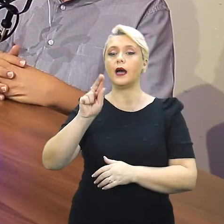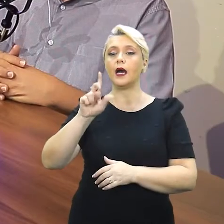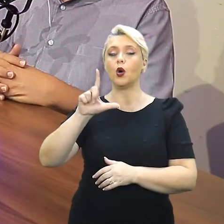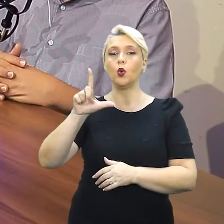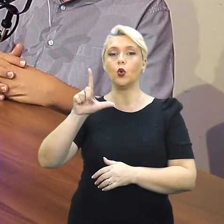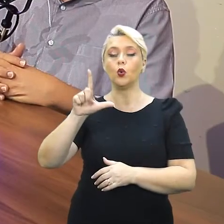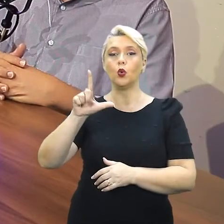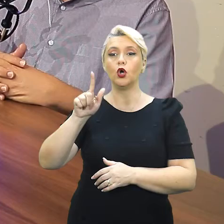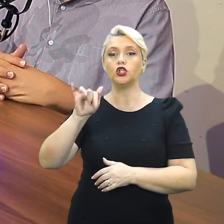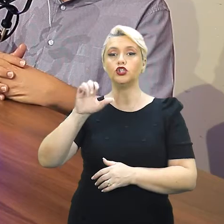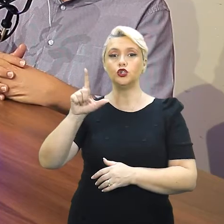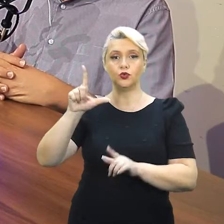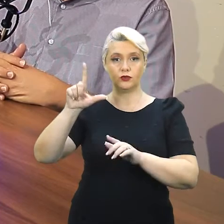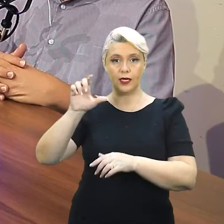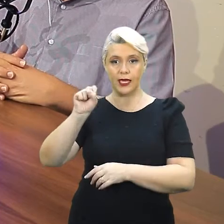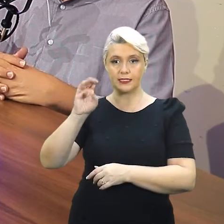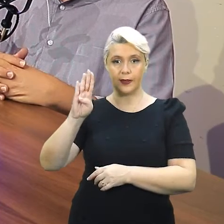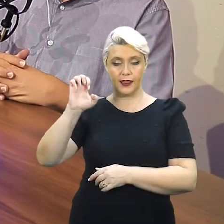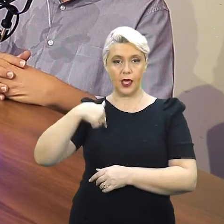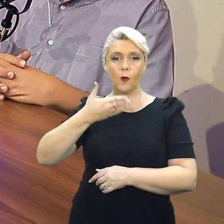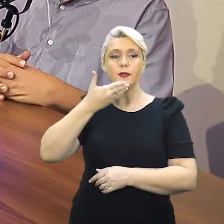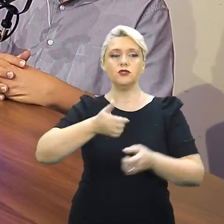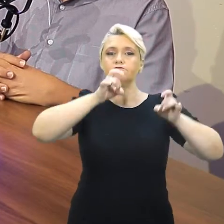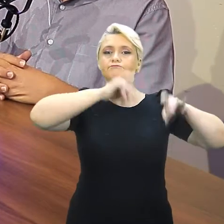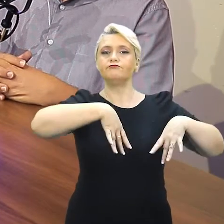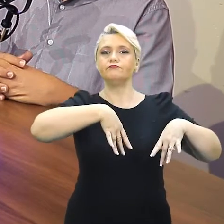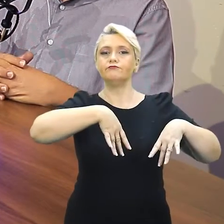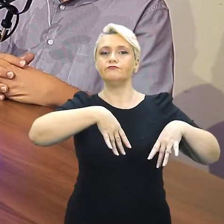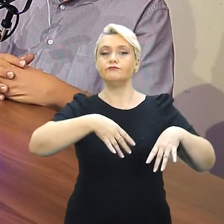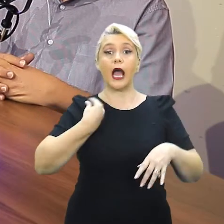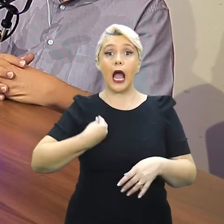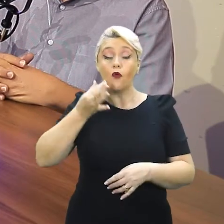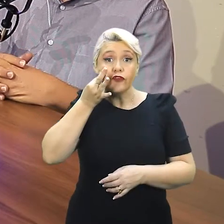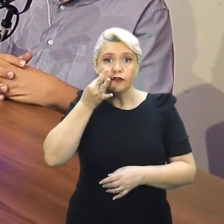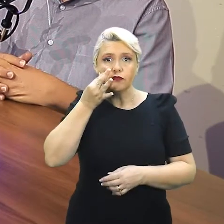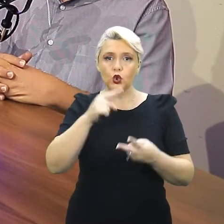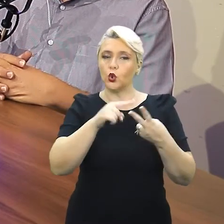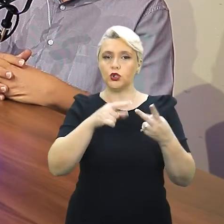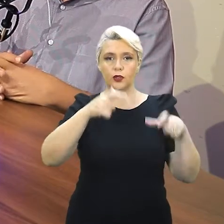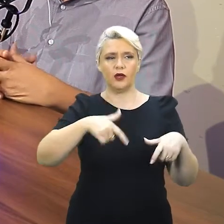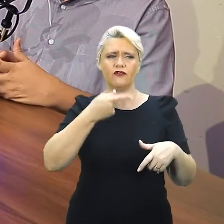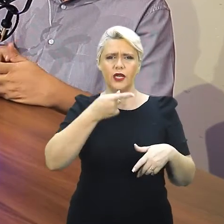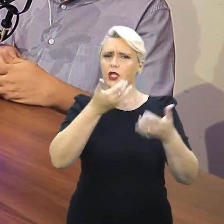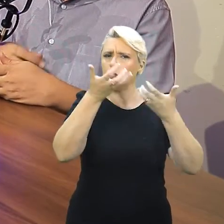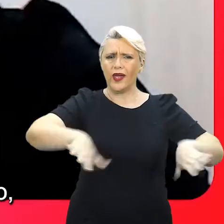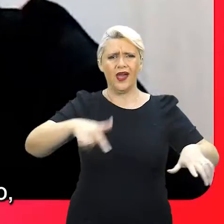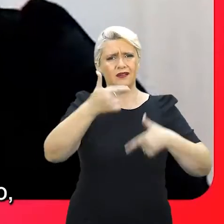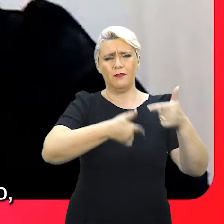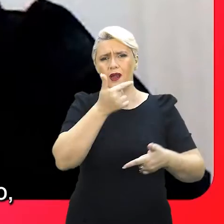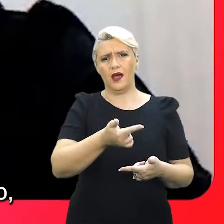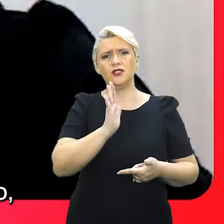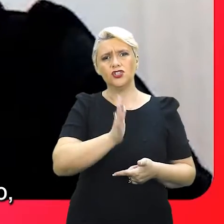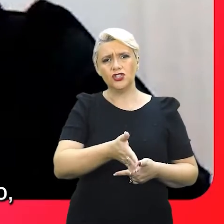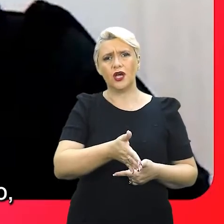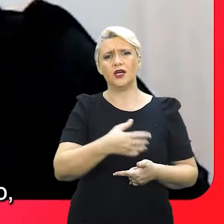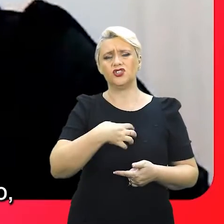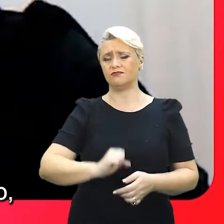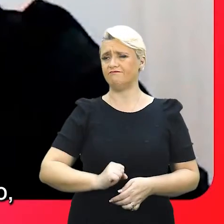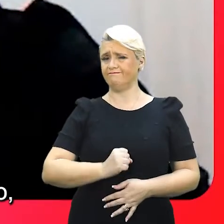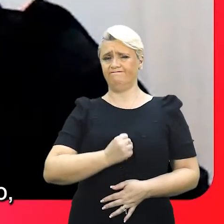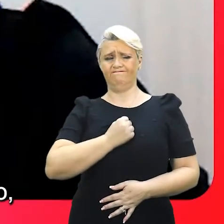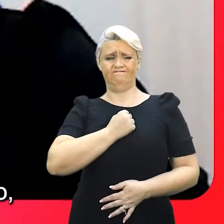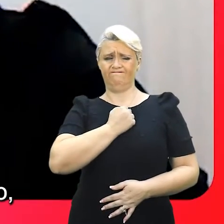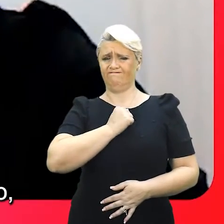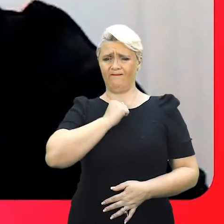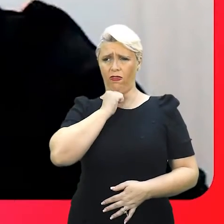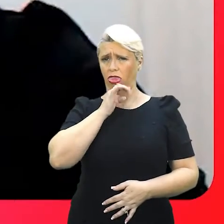pedi demissão ao vivo. Ao vivo. Nessas duas emissoras. Falei que eu não queria mais. Eu já tinha me enojado do meio